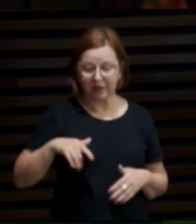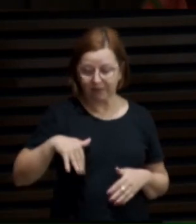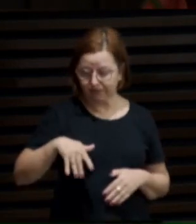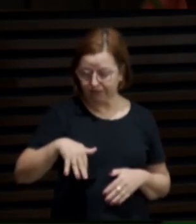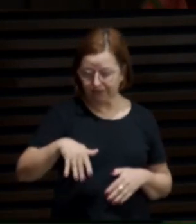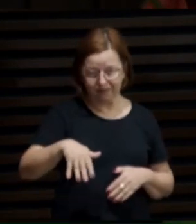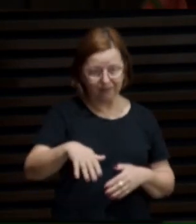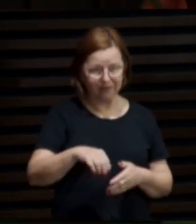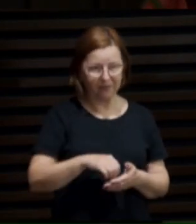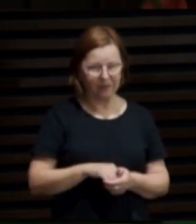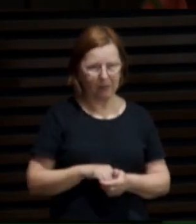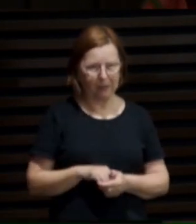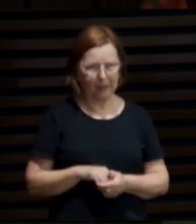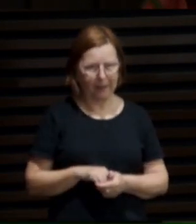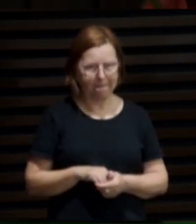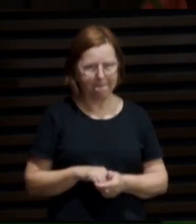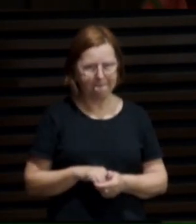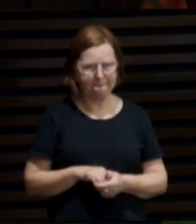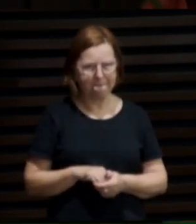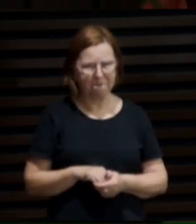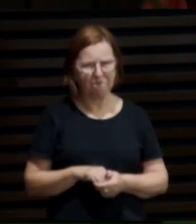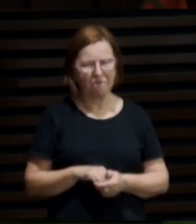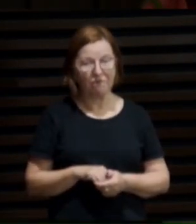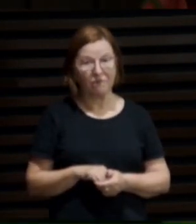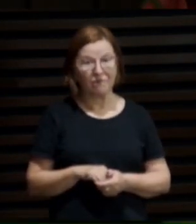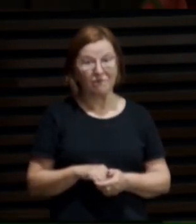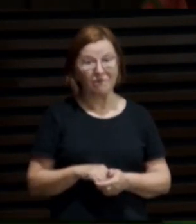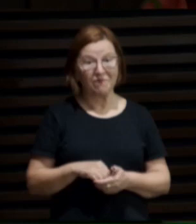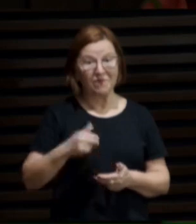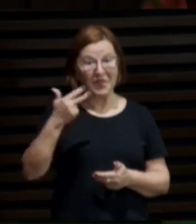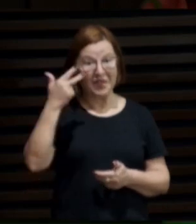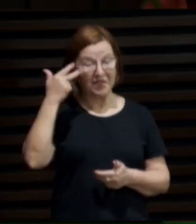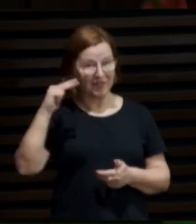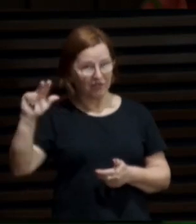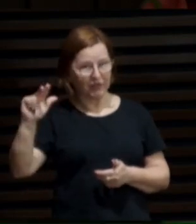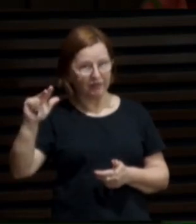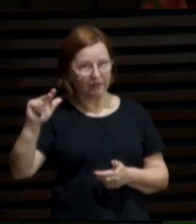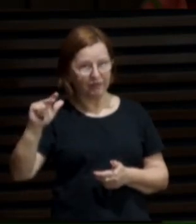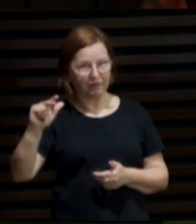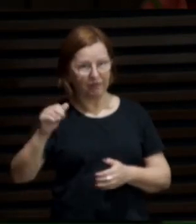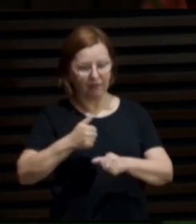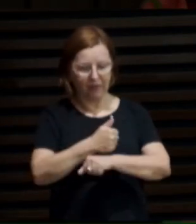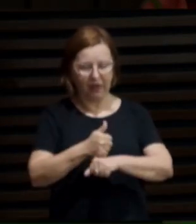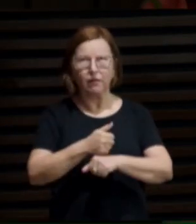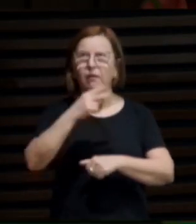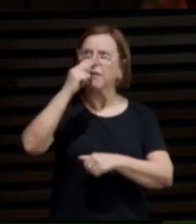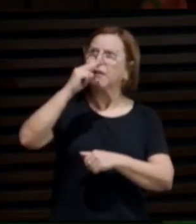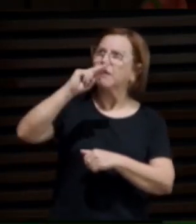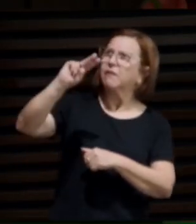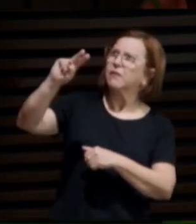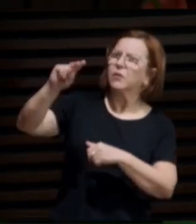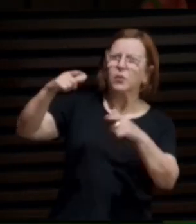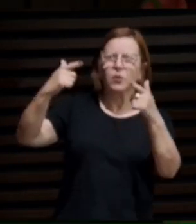dessas pessoas que estavam caminhando para isso. Ao terceiro dia, ergue Abraão os olhos, viu o lugar de